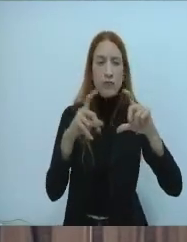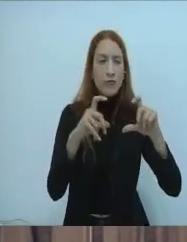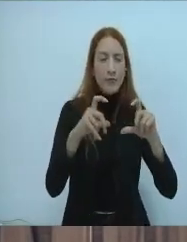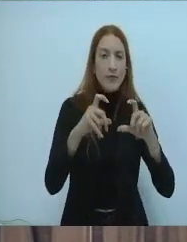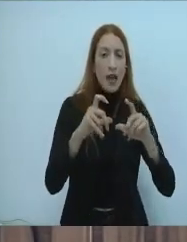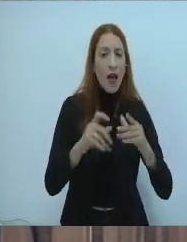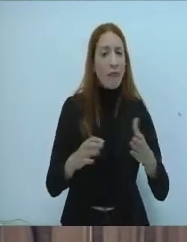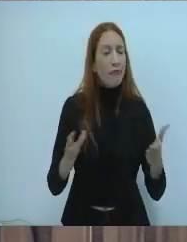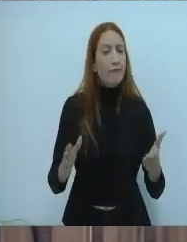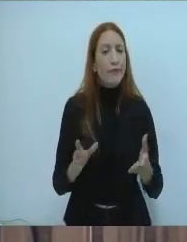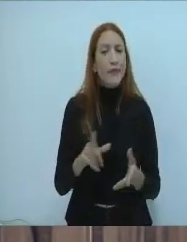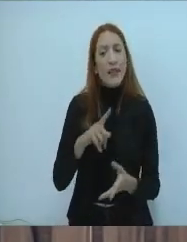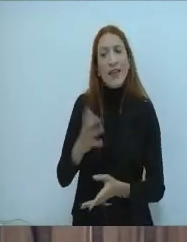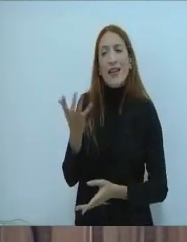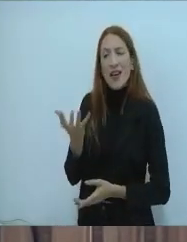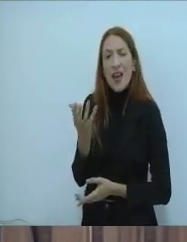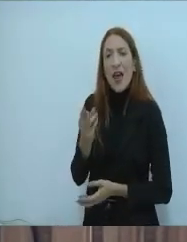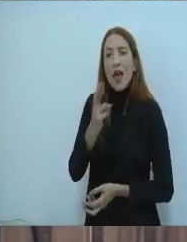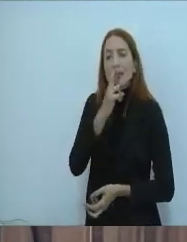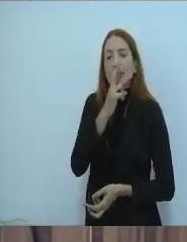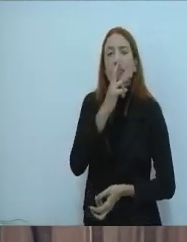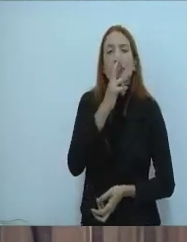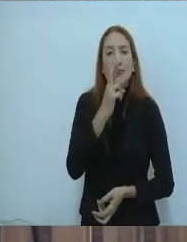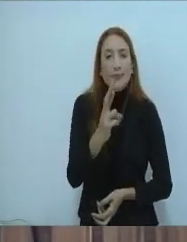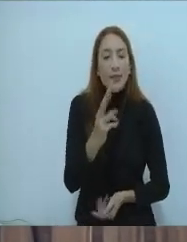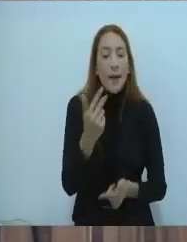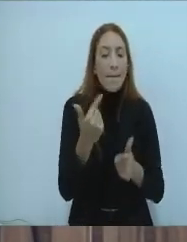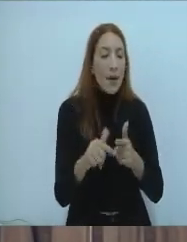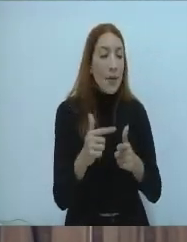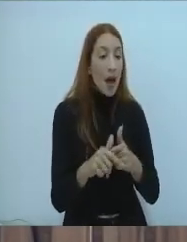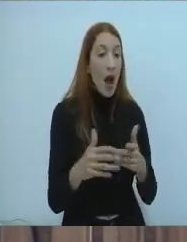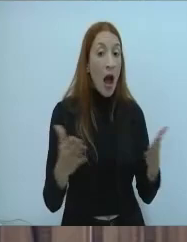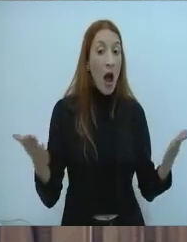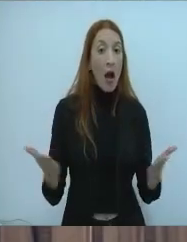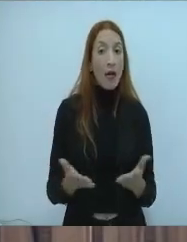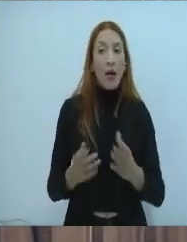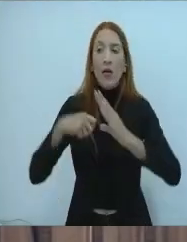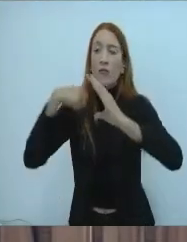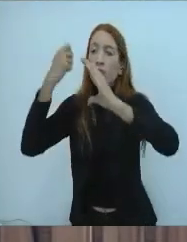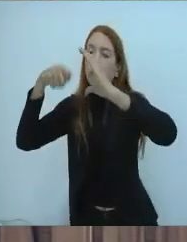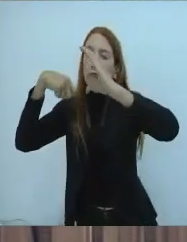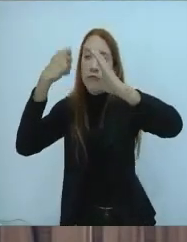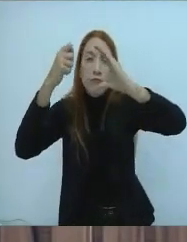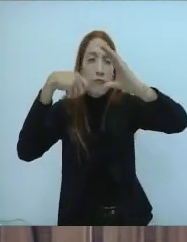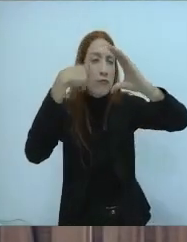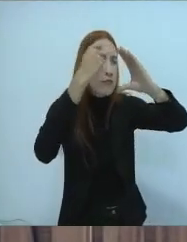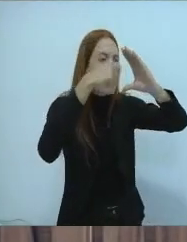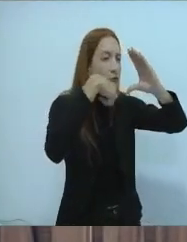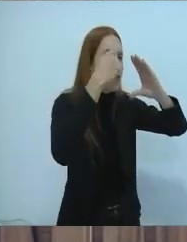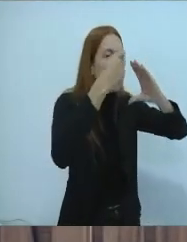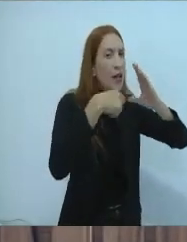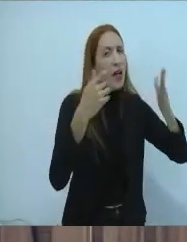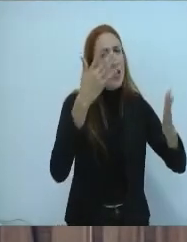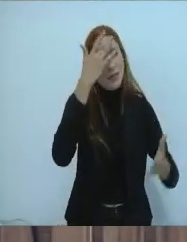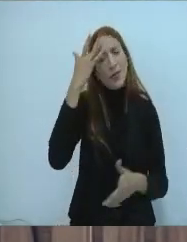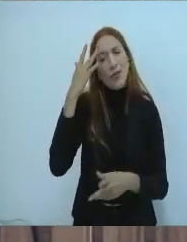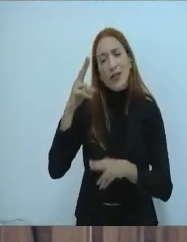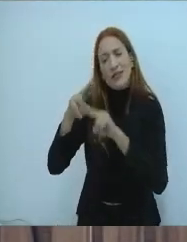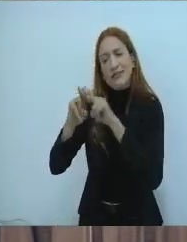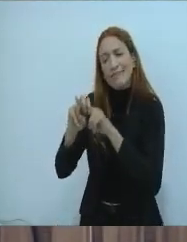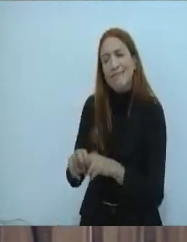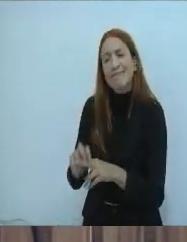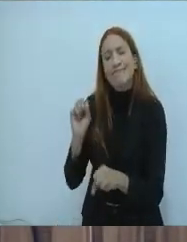buscar soluções para os problemas filmar de forma descontrolada pacientes que estão ali sentados esperando a cirurgia